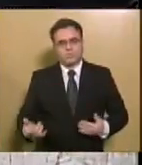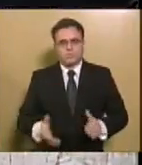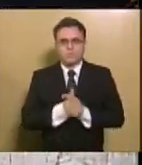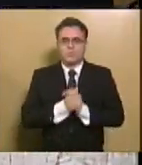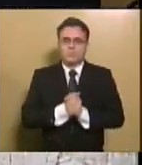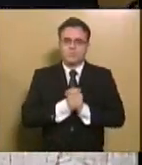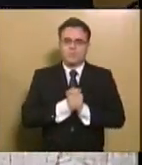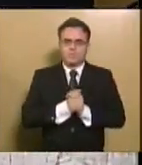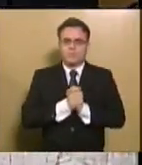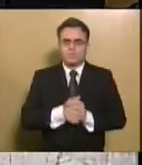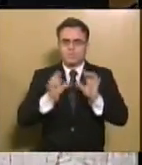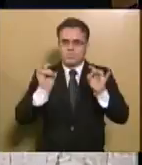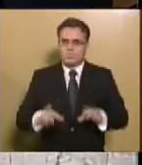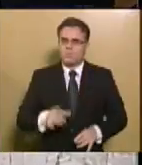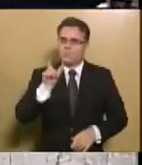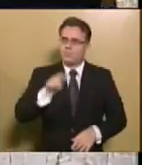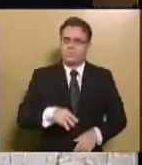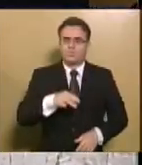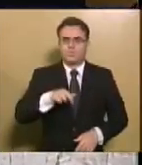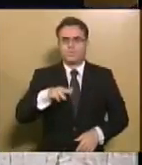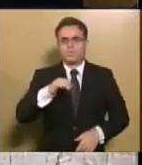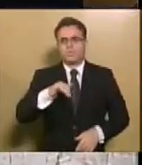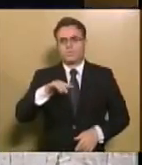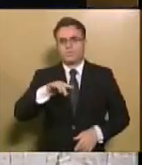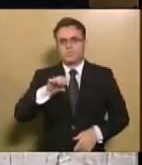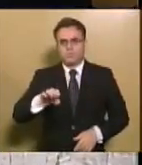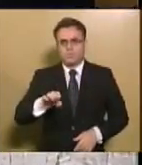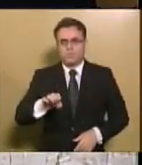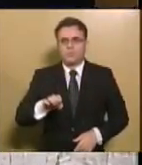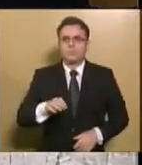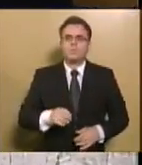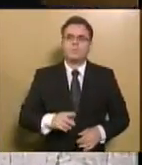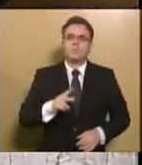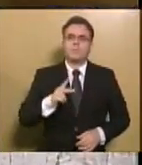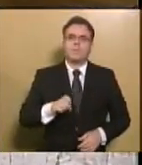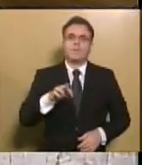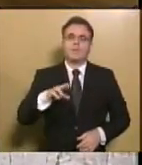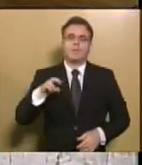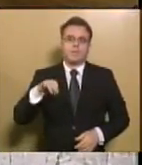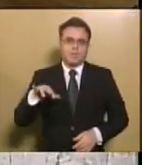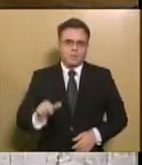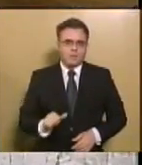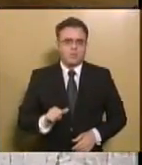Congratulações à excelentíssima senhora Marinei Silva Pereira Lino,